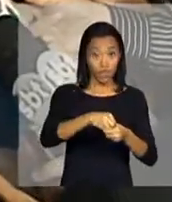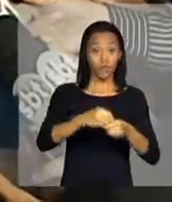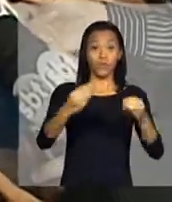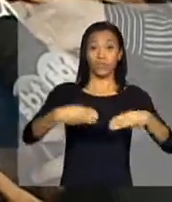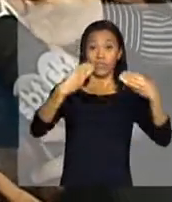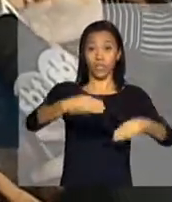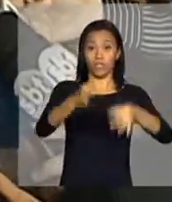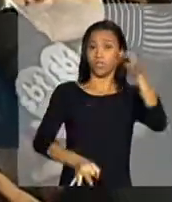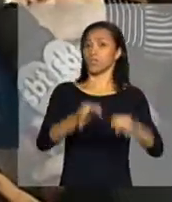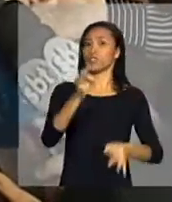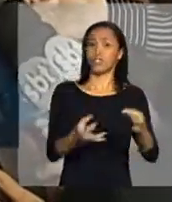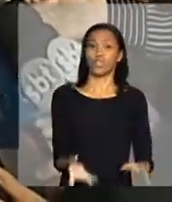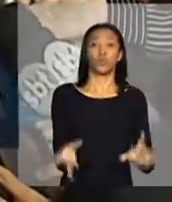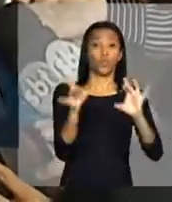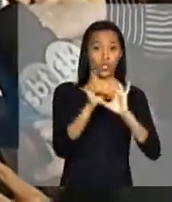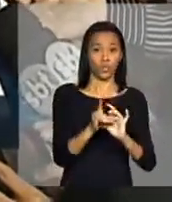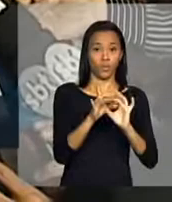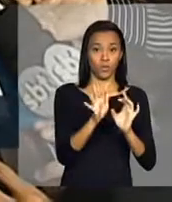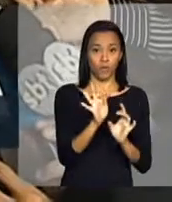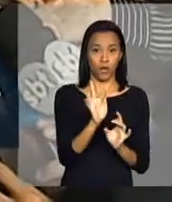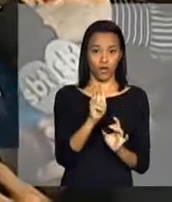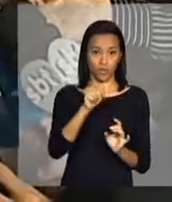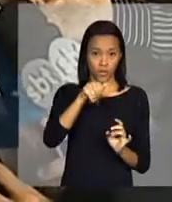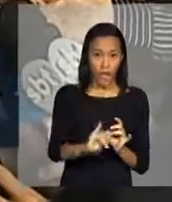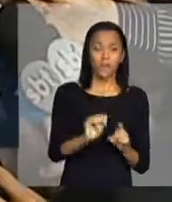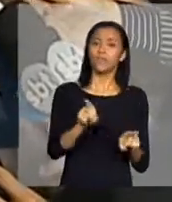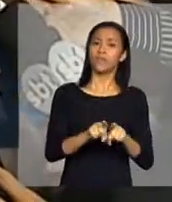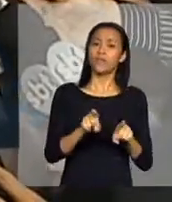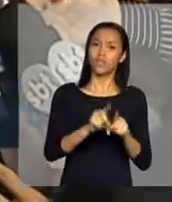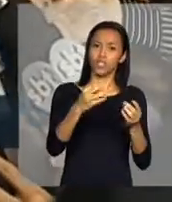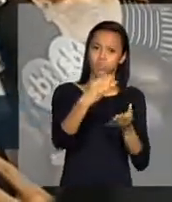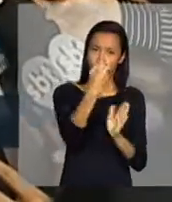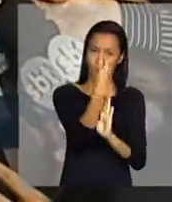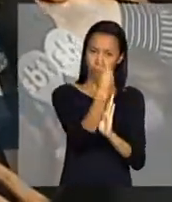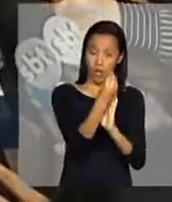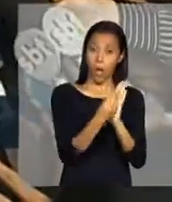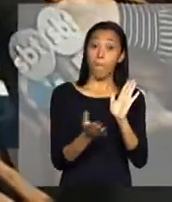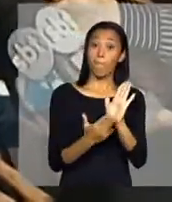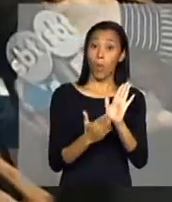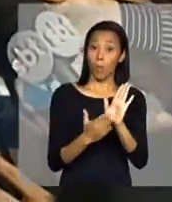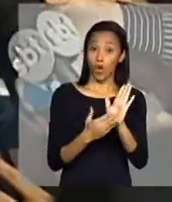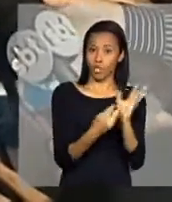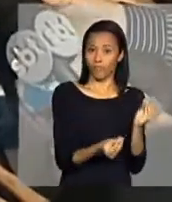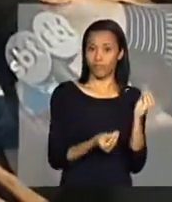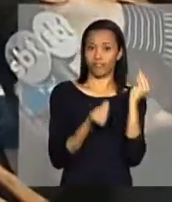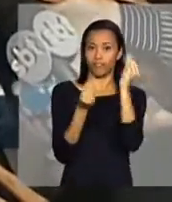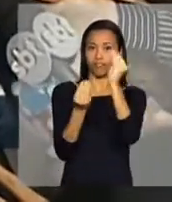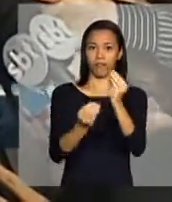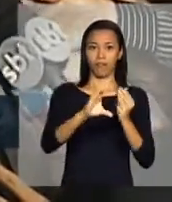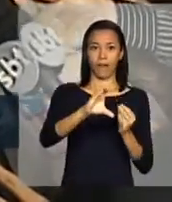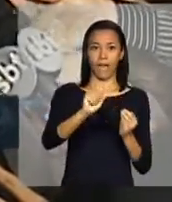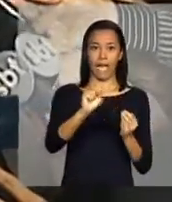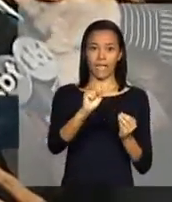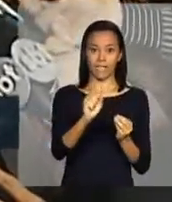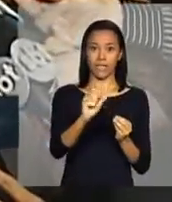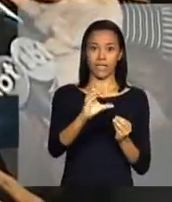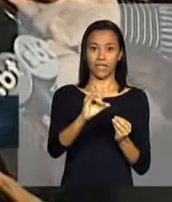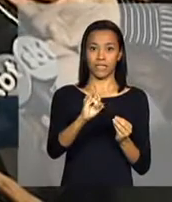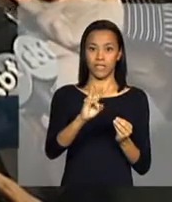com a FUNAI e já estamos encaminhando para a Casa Civil uma proposta que obviamente será discutida. Eu não vou